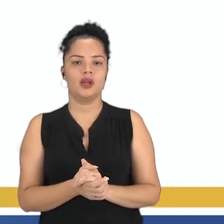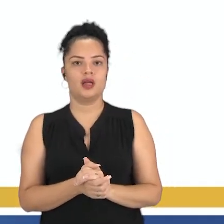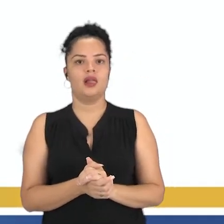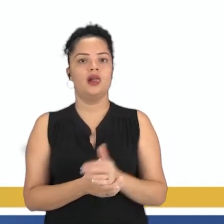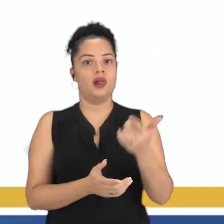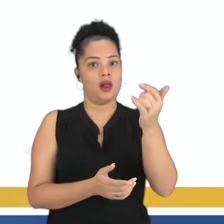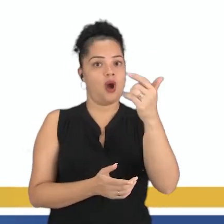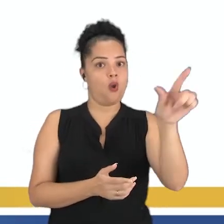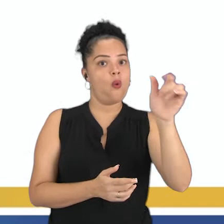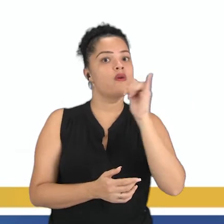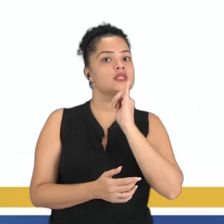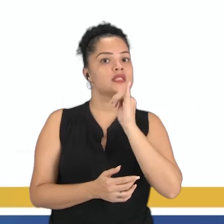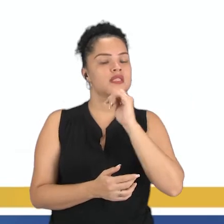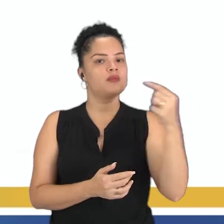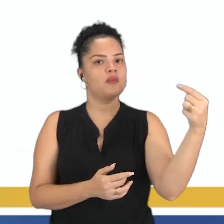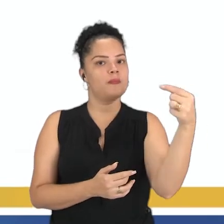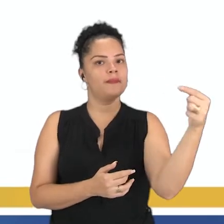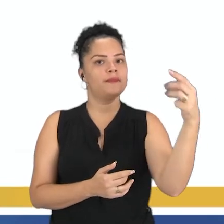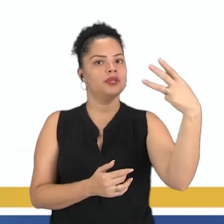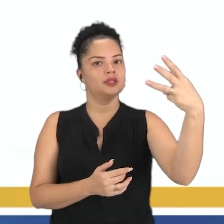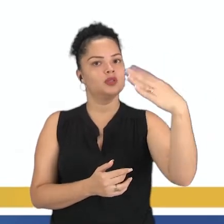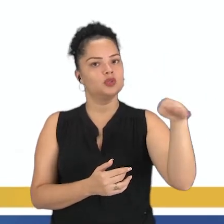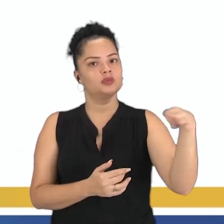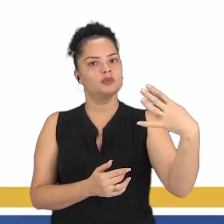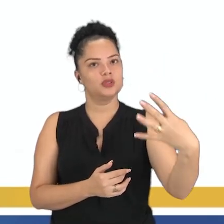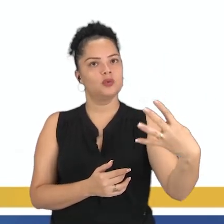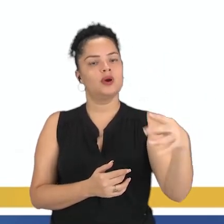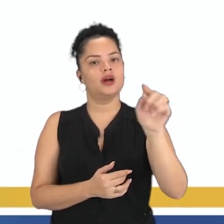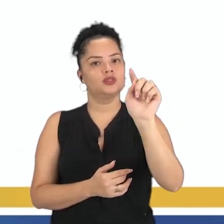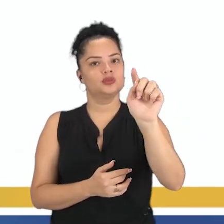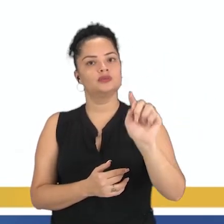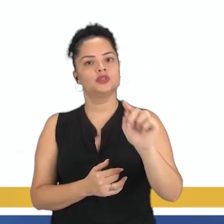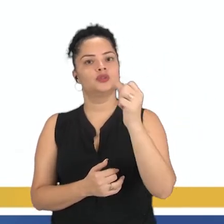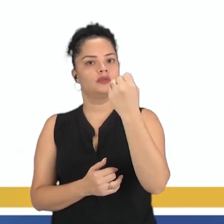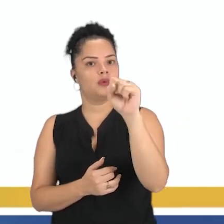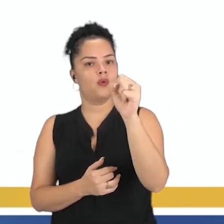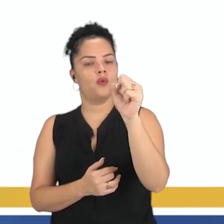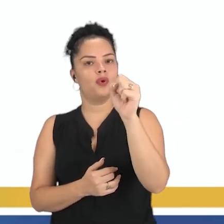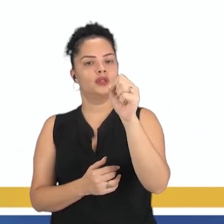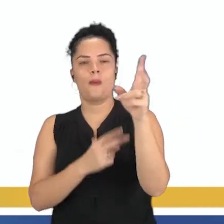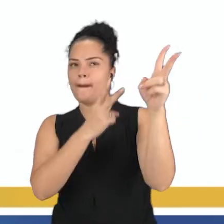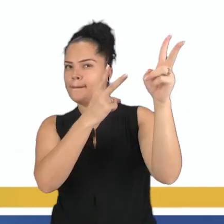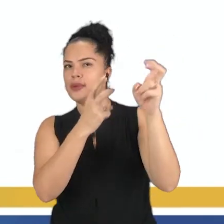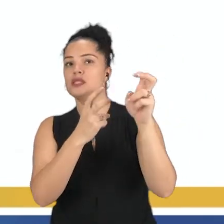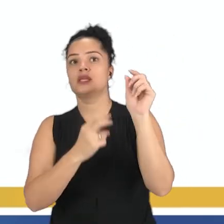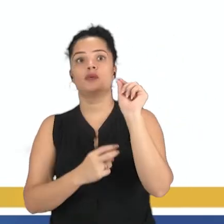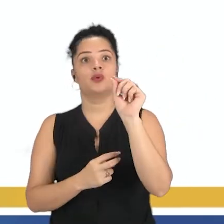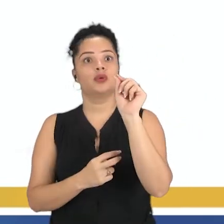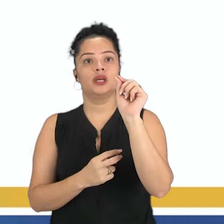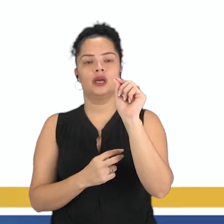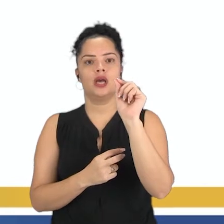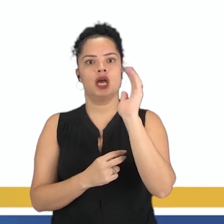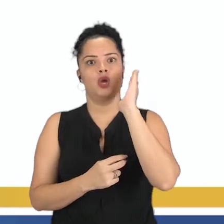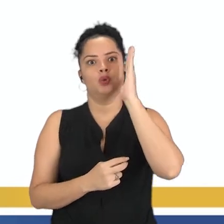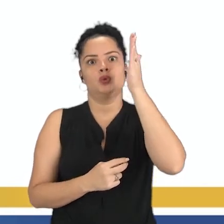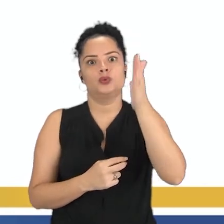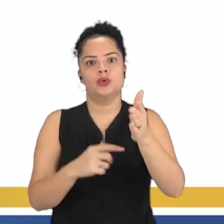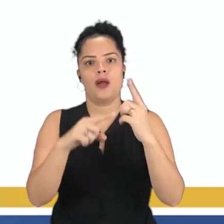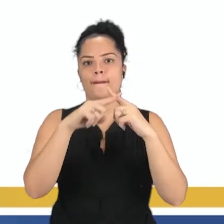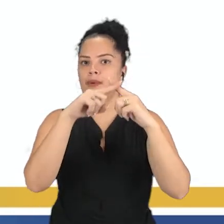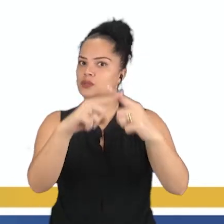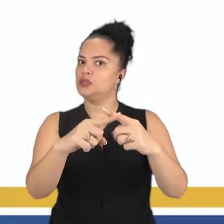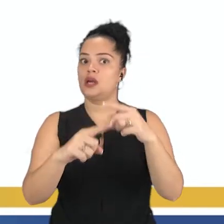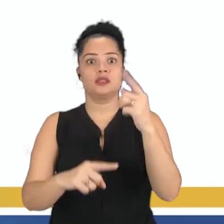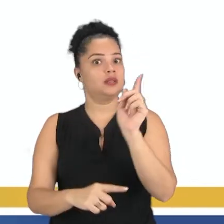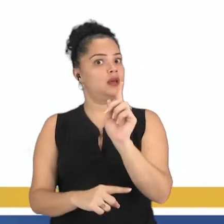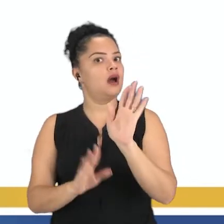caso, menos 3 sobre 4 dividido para 8. Perceba, eu não posso usar diretamente a multiplicação, porque eu tenho uma